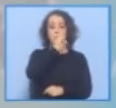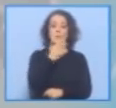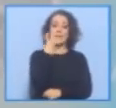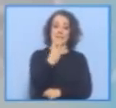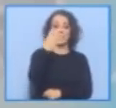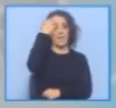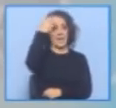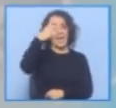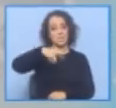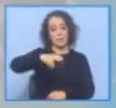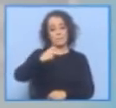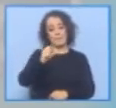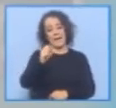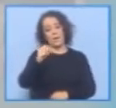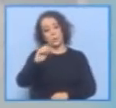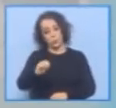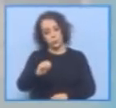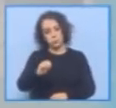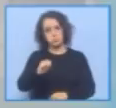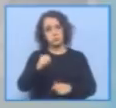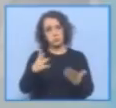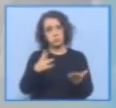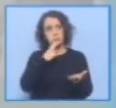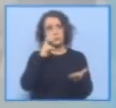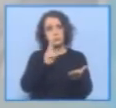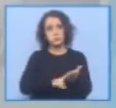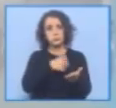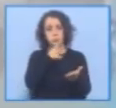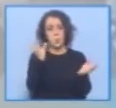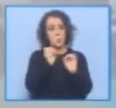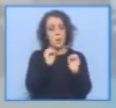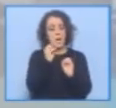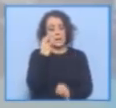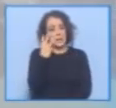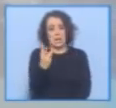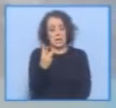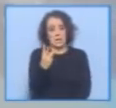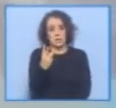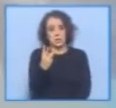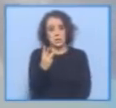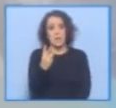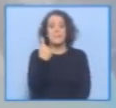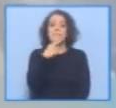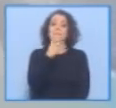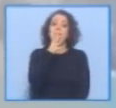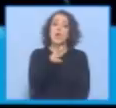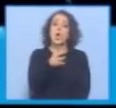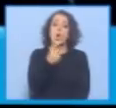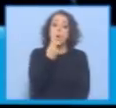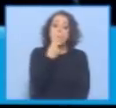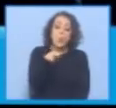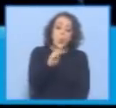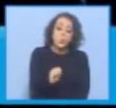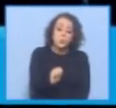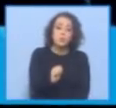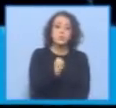Na realidade, nada nos indica que fossem 3, não é? Apenas referem que são uns magos, não sabemos o